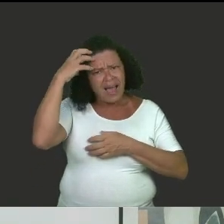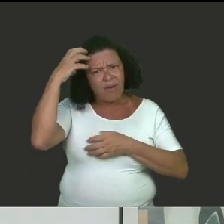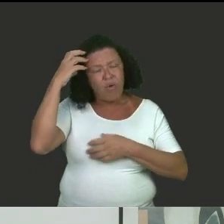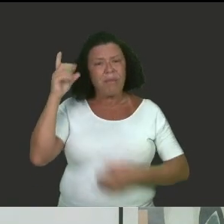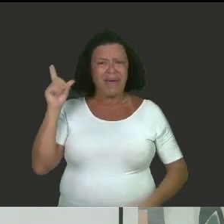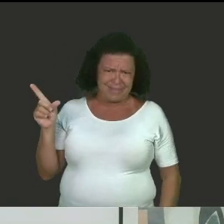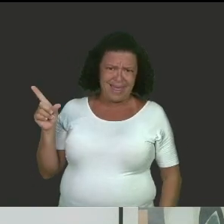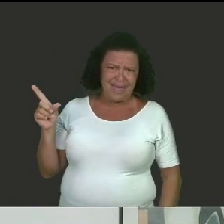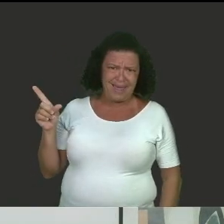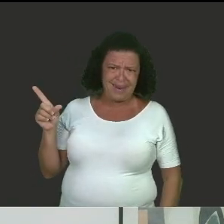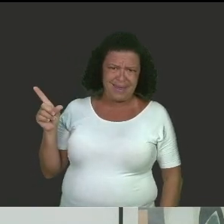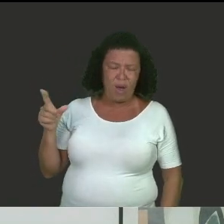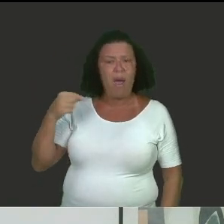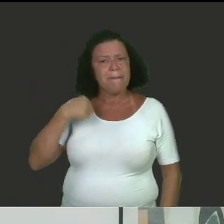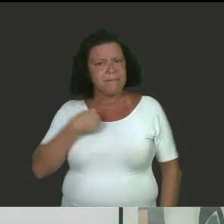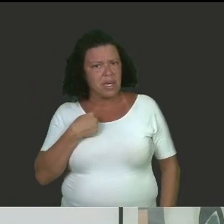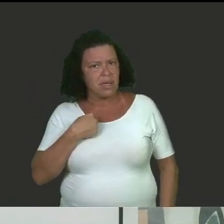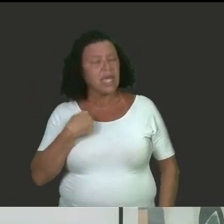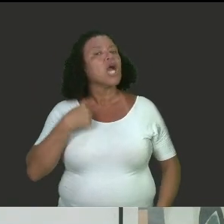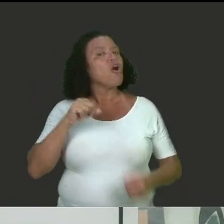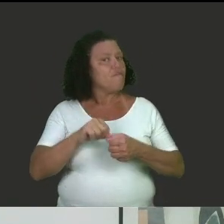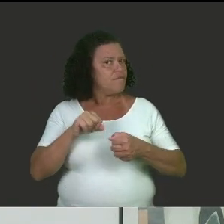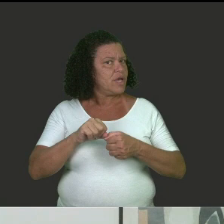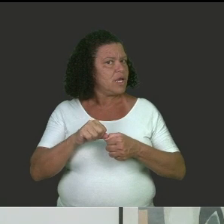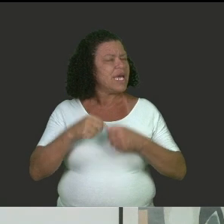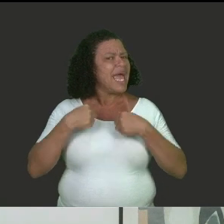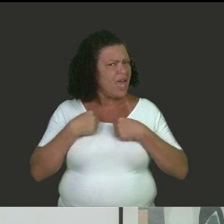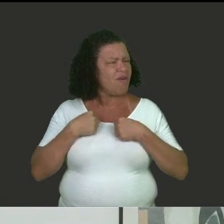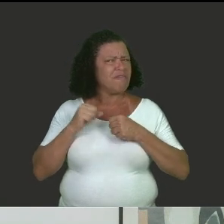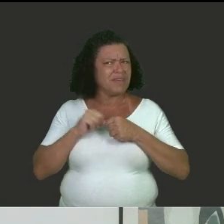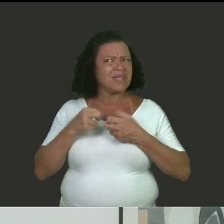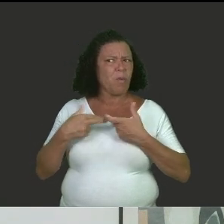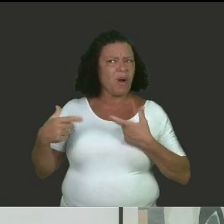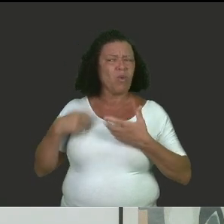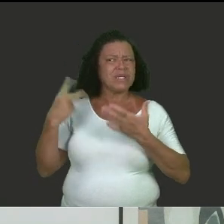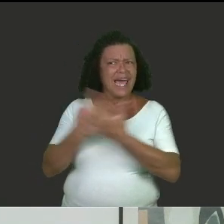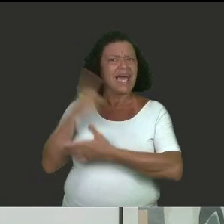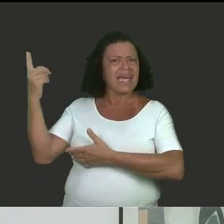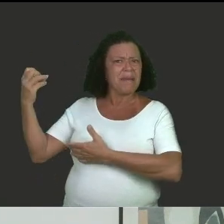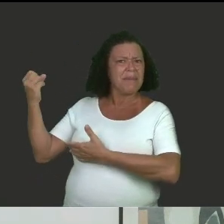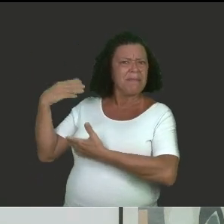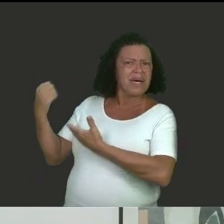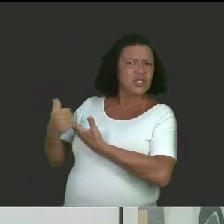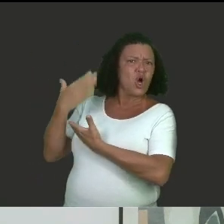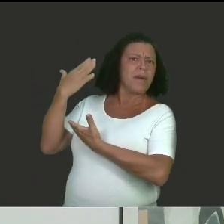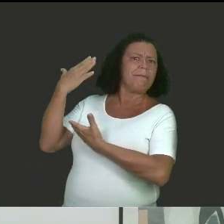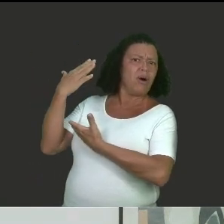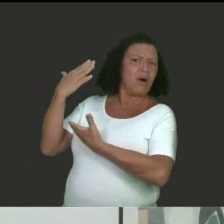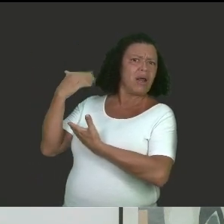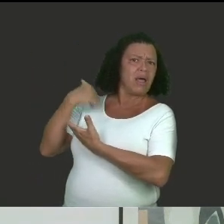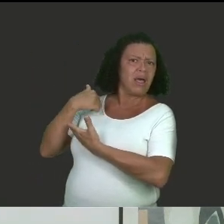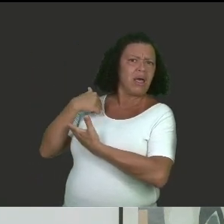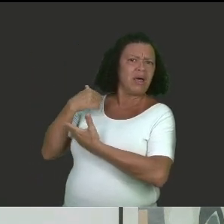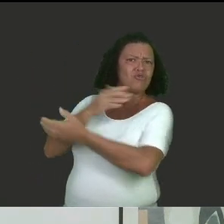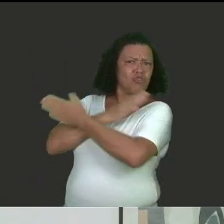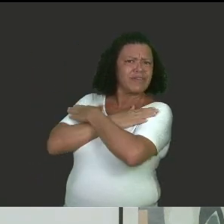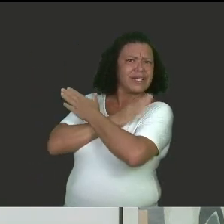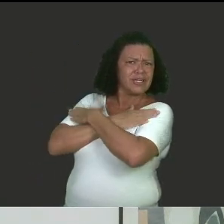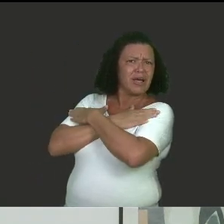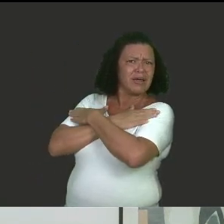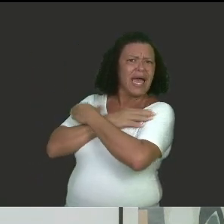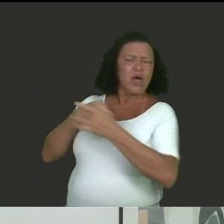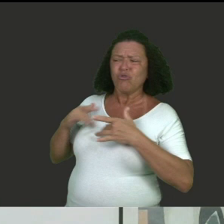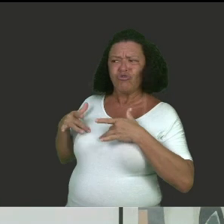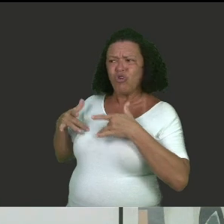meu patrão que demitiu? Será que eu fiz algo de errado? Será que eu de repente deixei de me dedicar